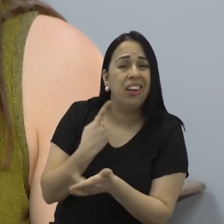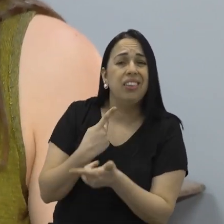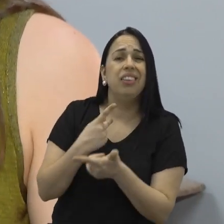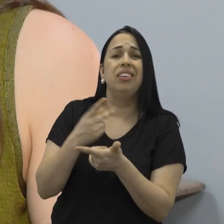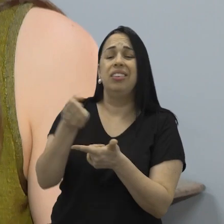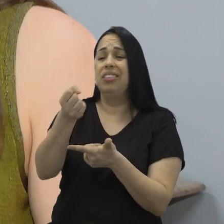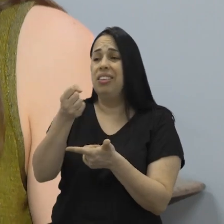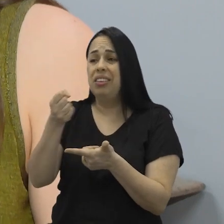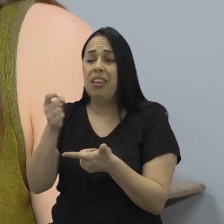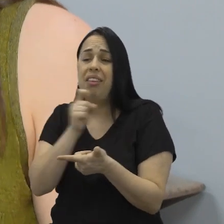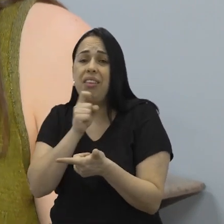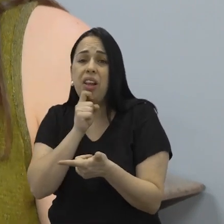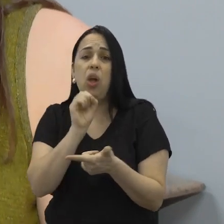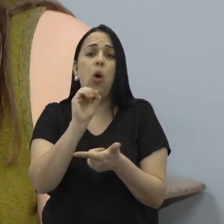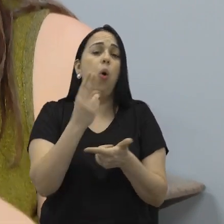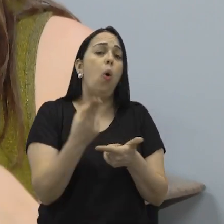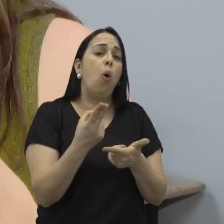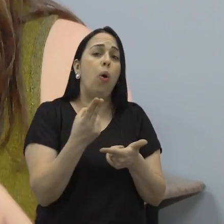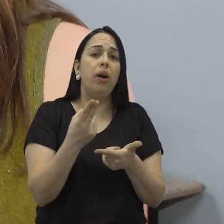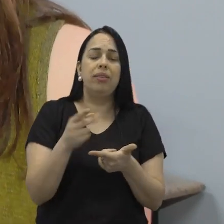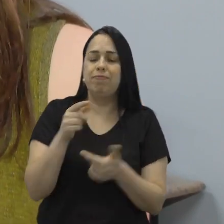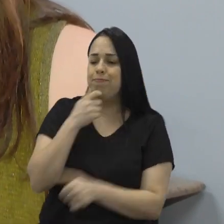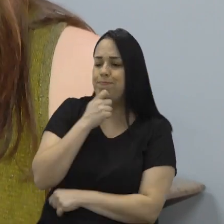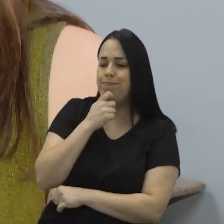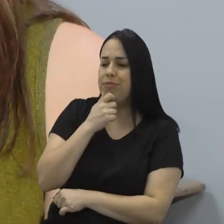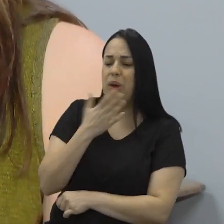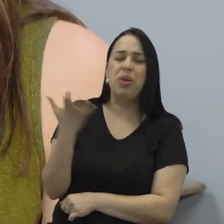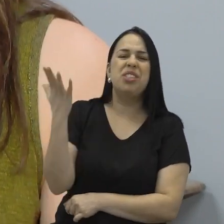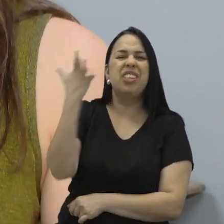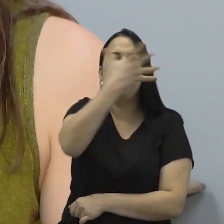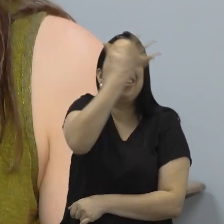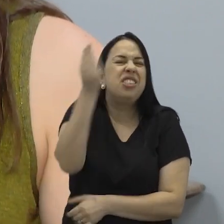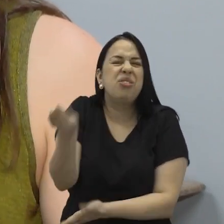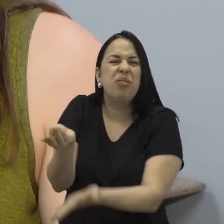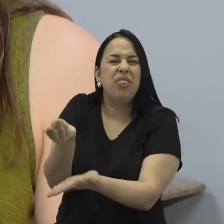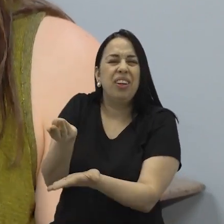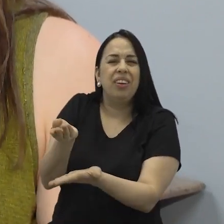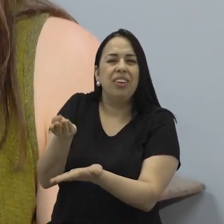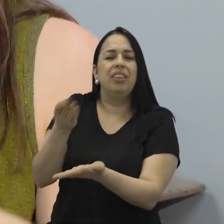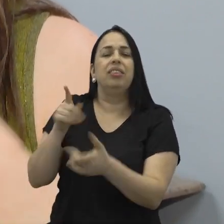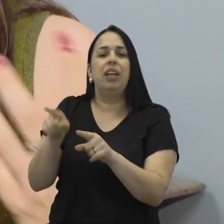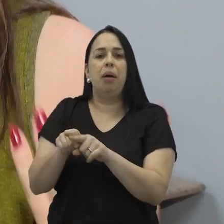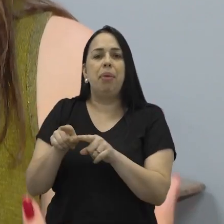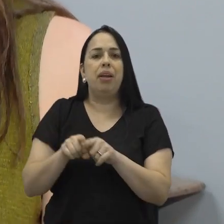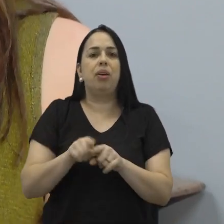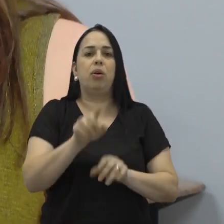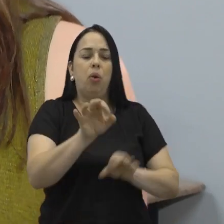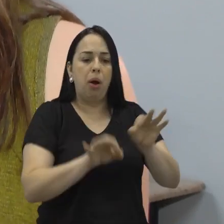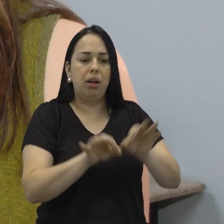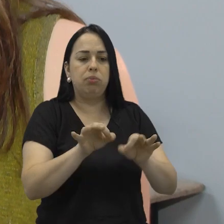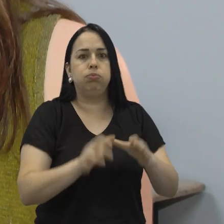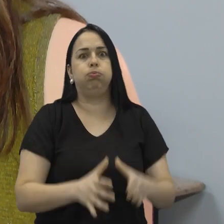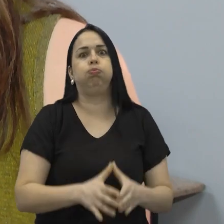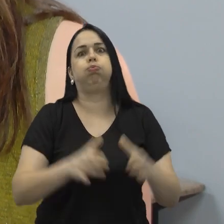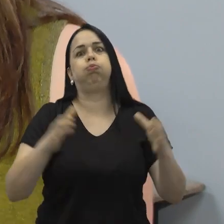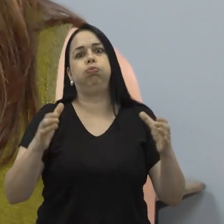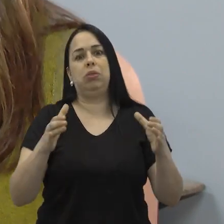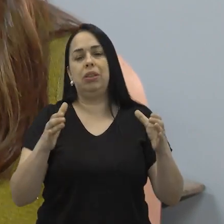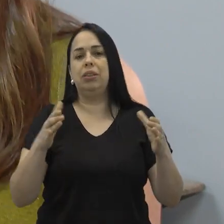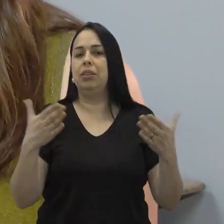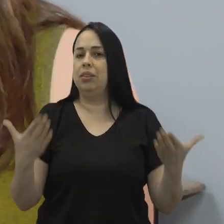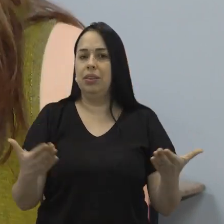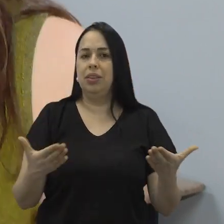em casa, na geladeira, ou às vezes eu não consigo ter essa percepção e acabo fazendo também, produzindo alimentos em